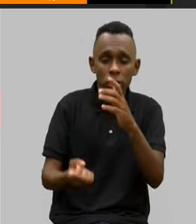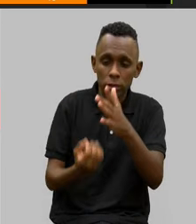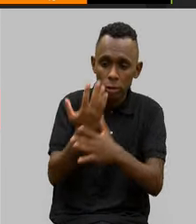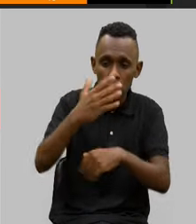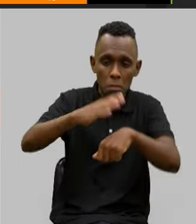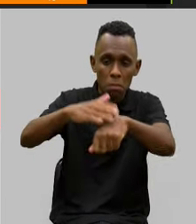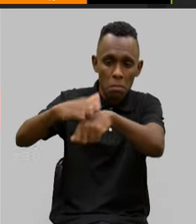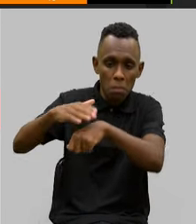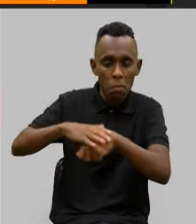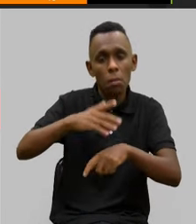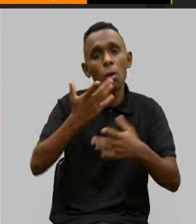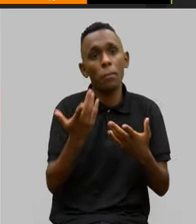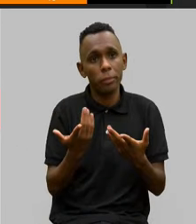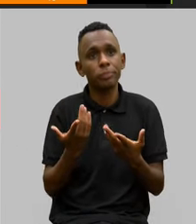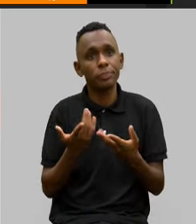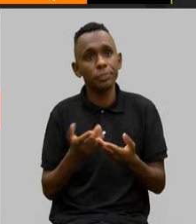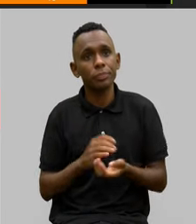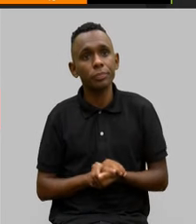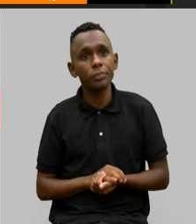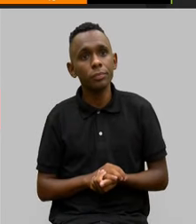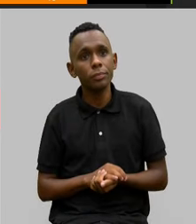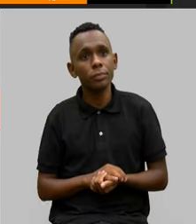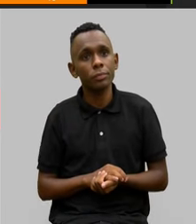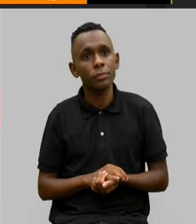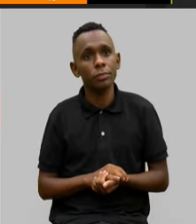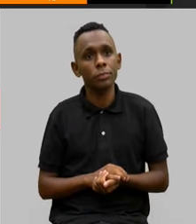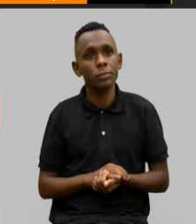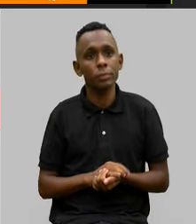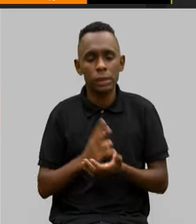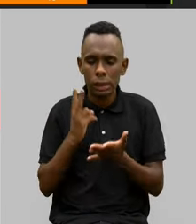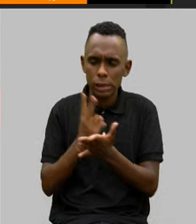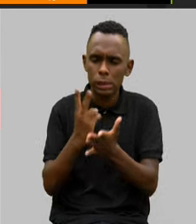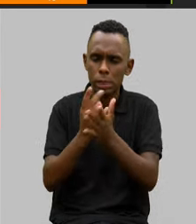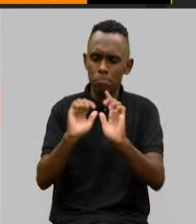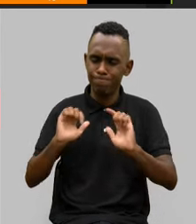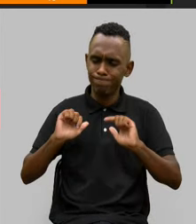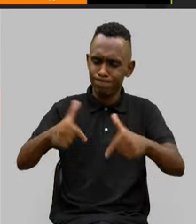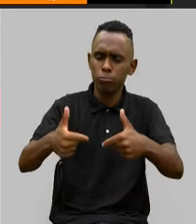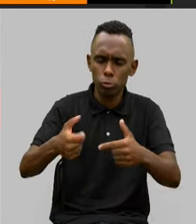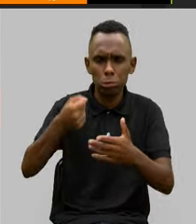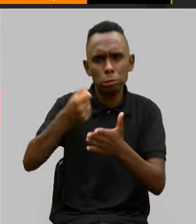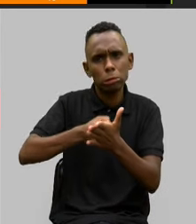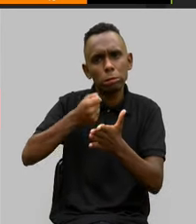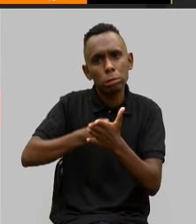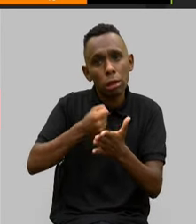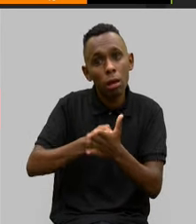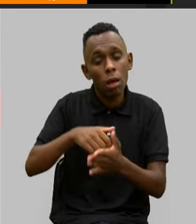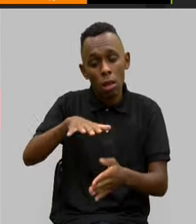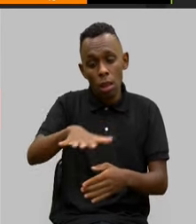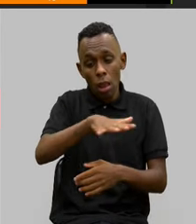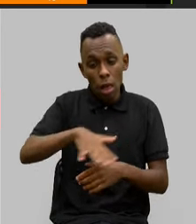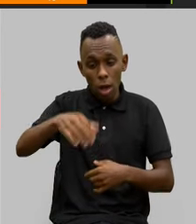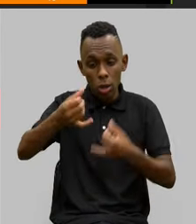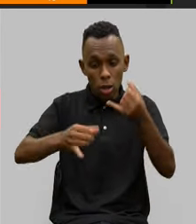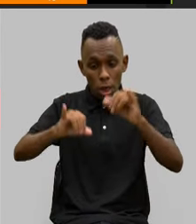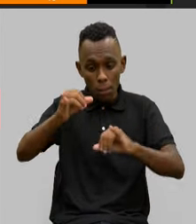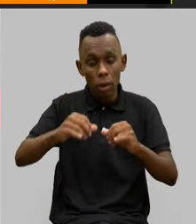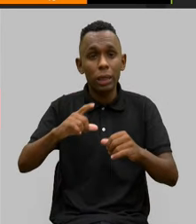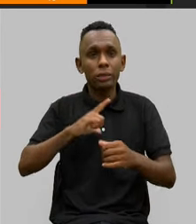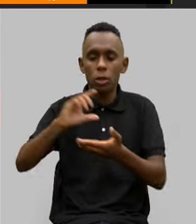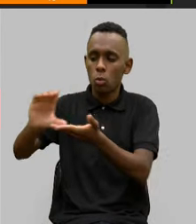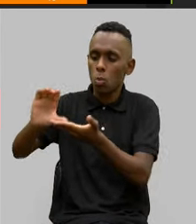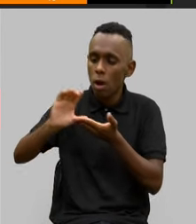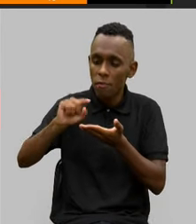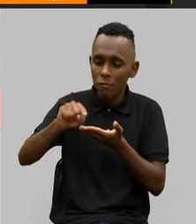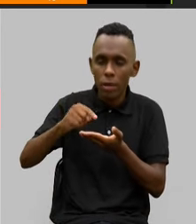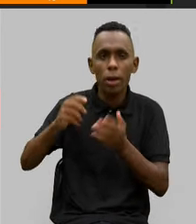extratos então Eh então sempre lutei que lá o nosso laboratório tivesse uma verba que a gente pudesse est